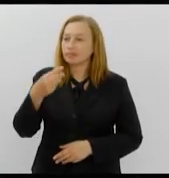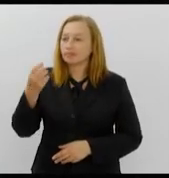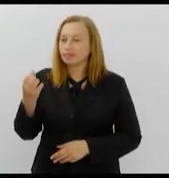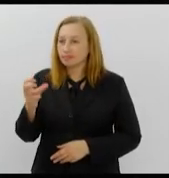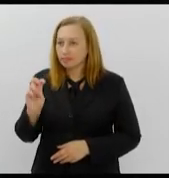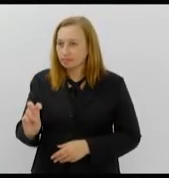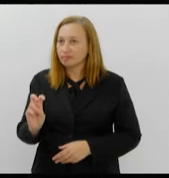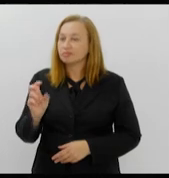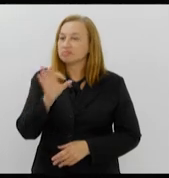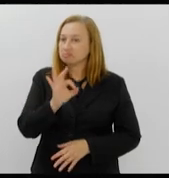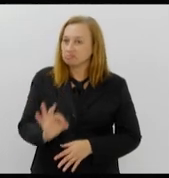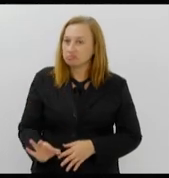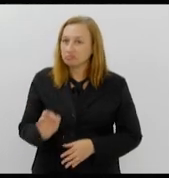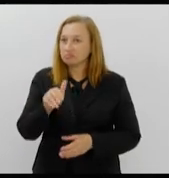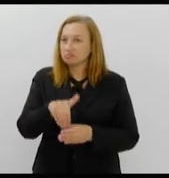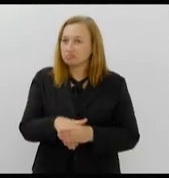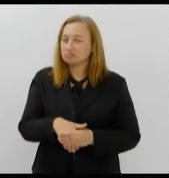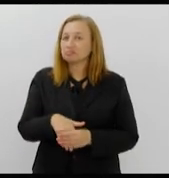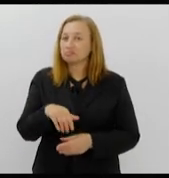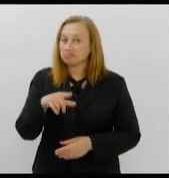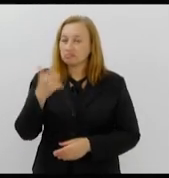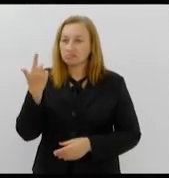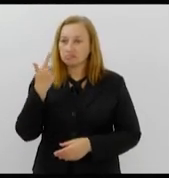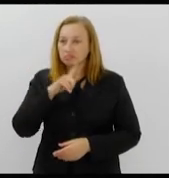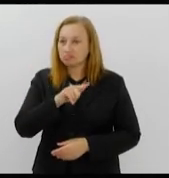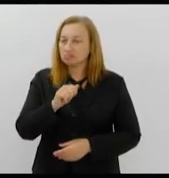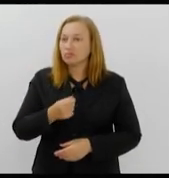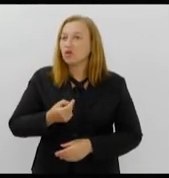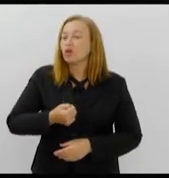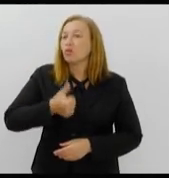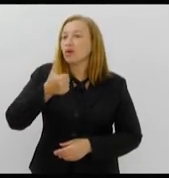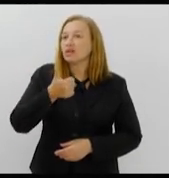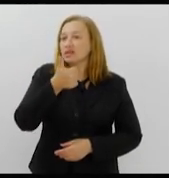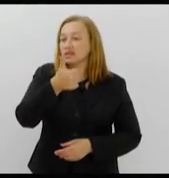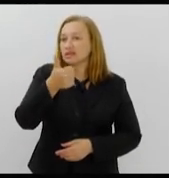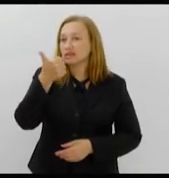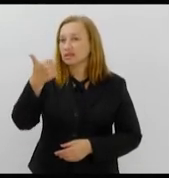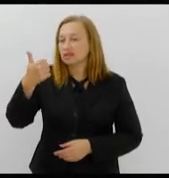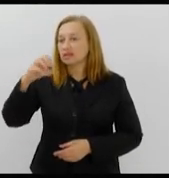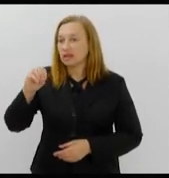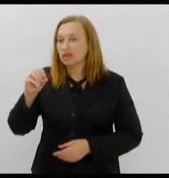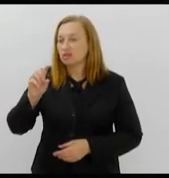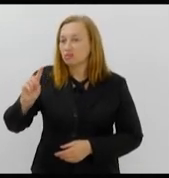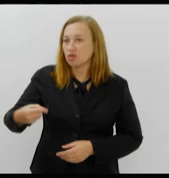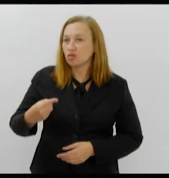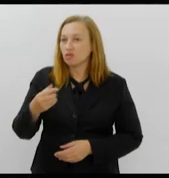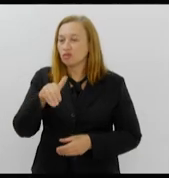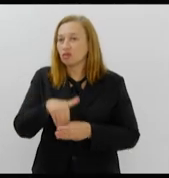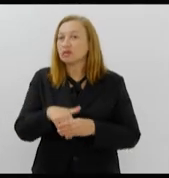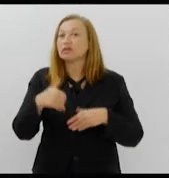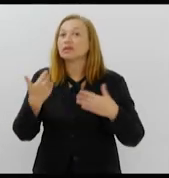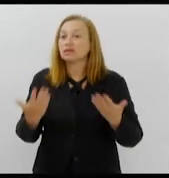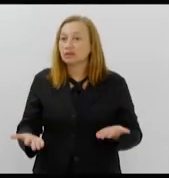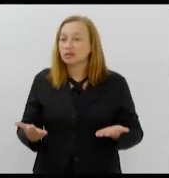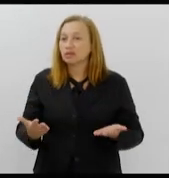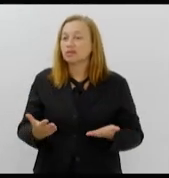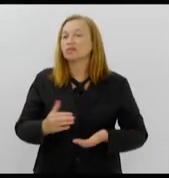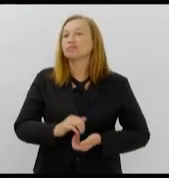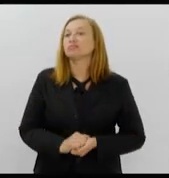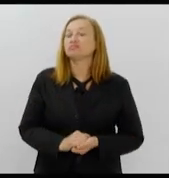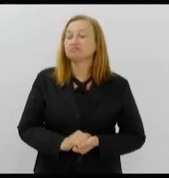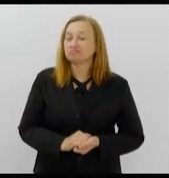75% da votação ele teve, quase 110 mil votos. Então, Carlos Augusto, foi